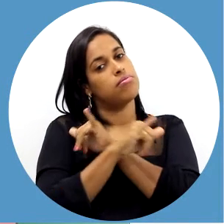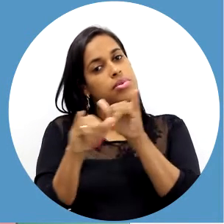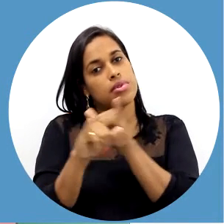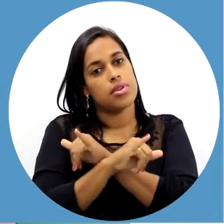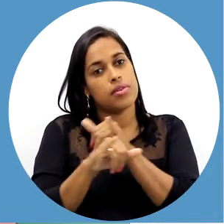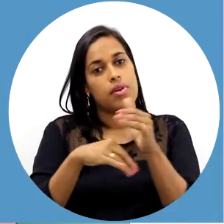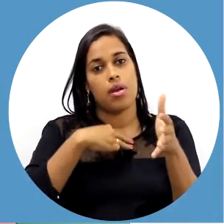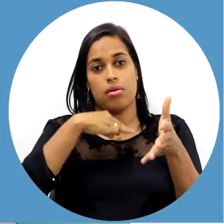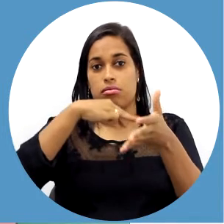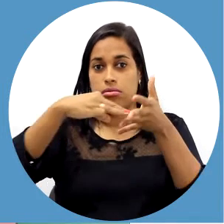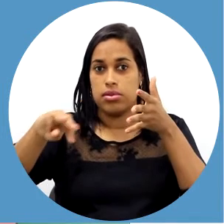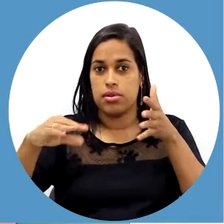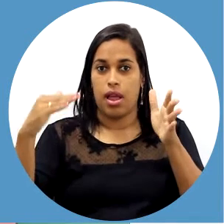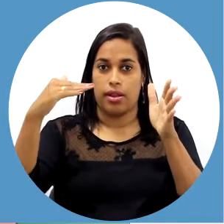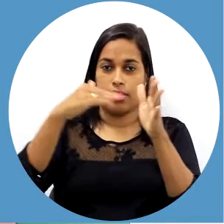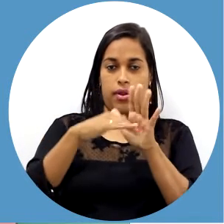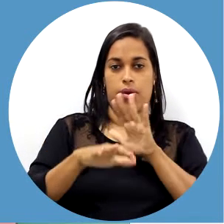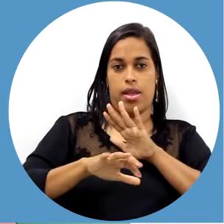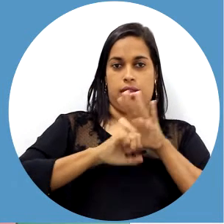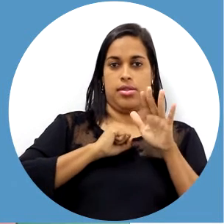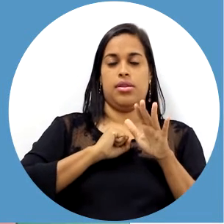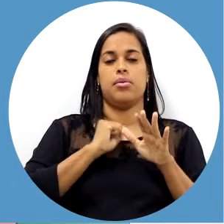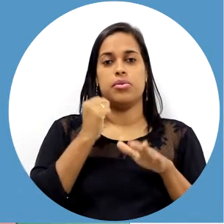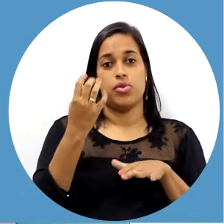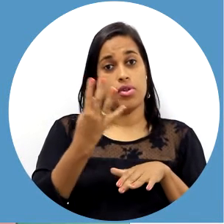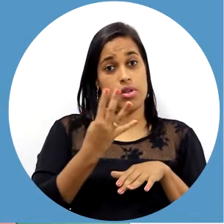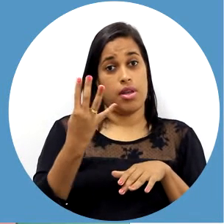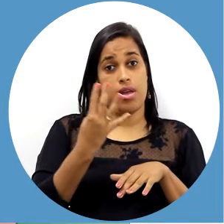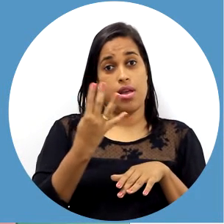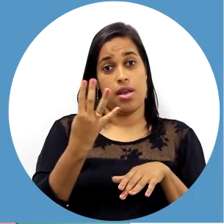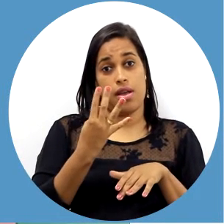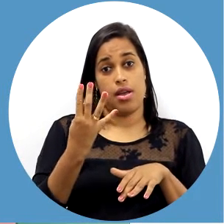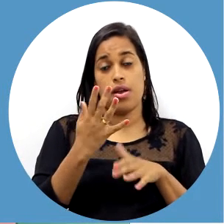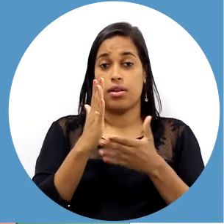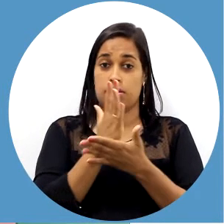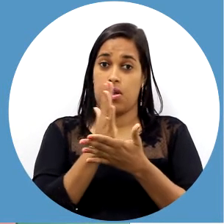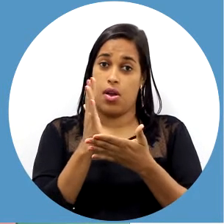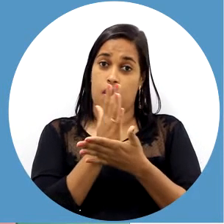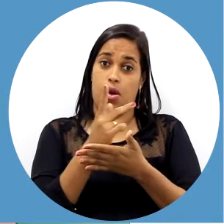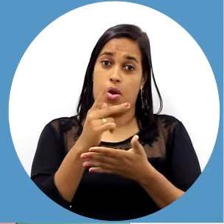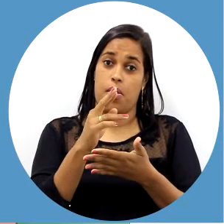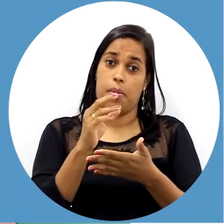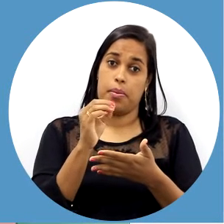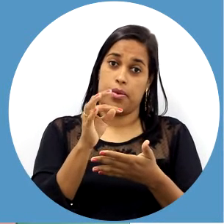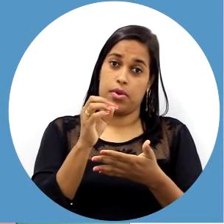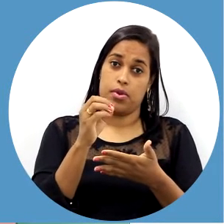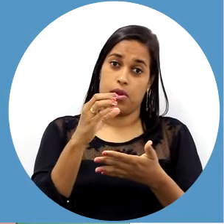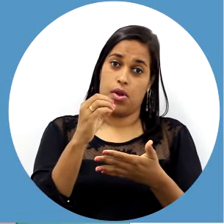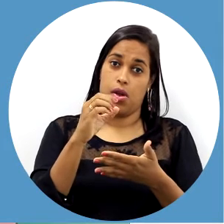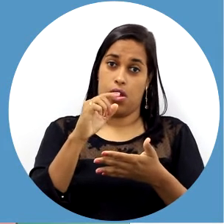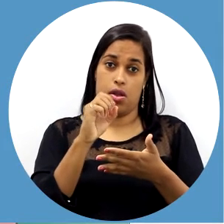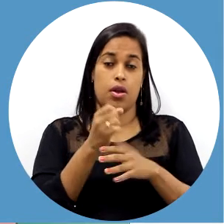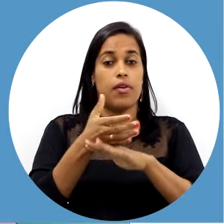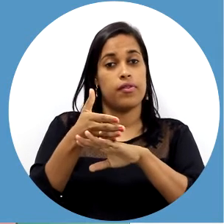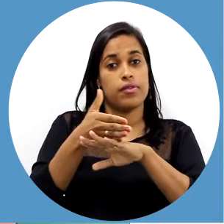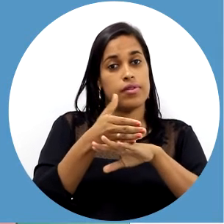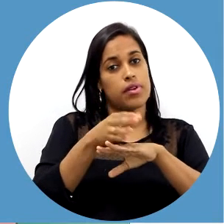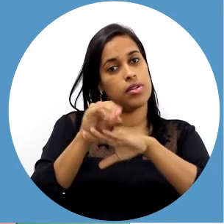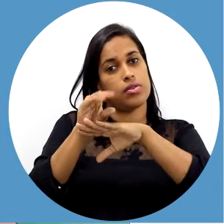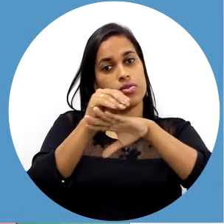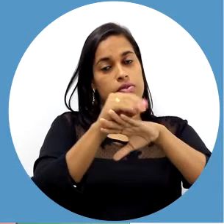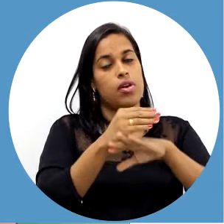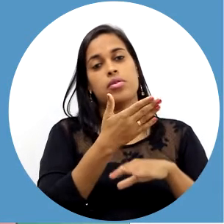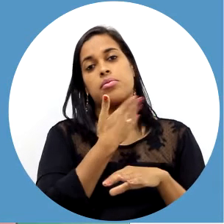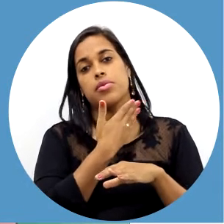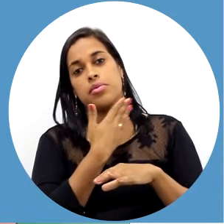levar a informação do emissor até o receptor. E a quarta camada, aqueles protocolos que eu citei sobre enviar vídeos, ver